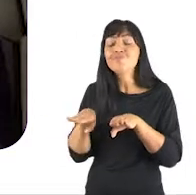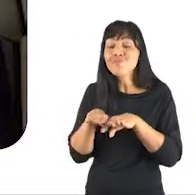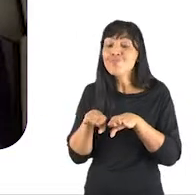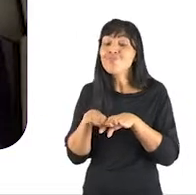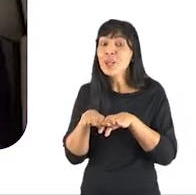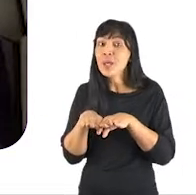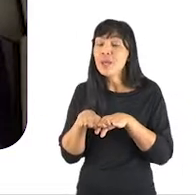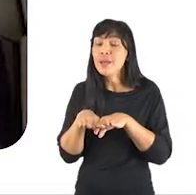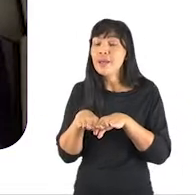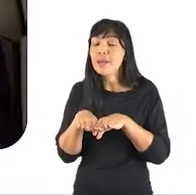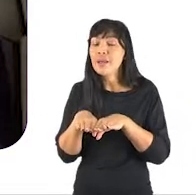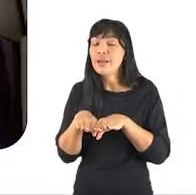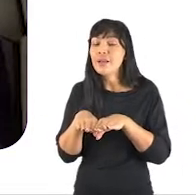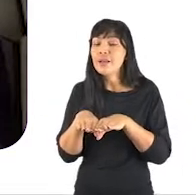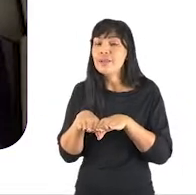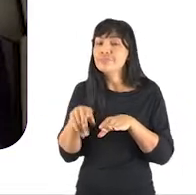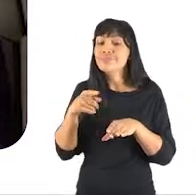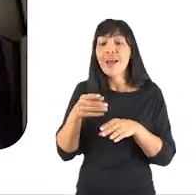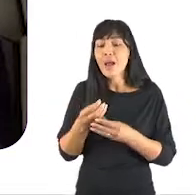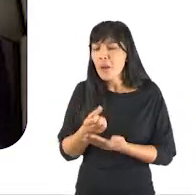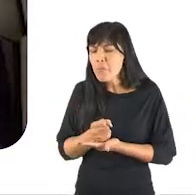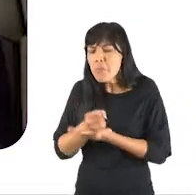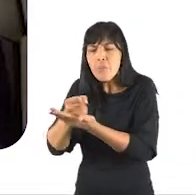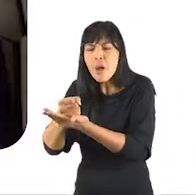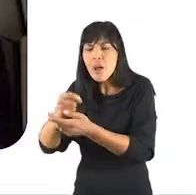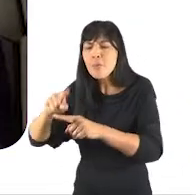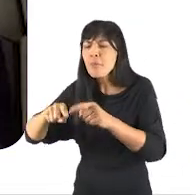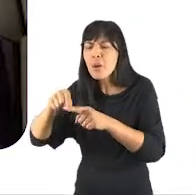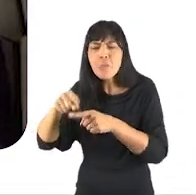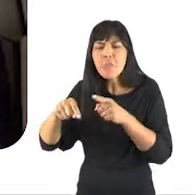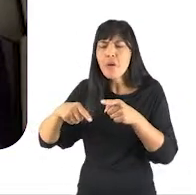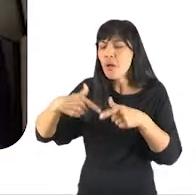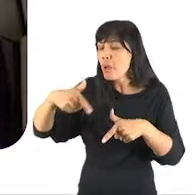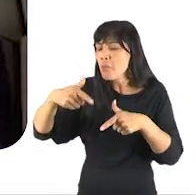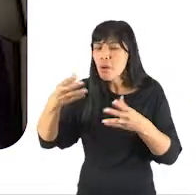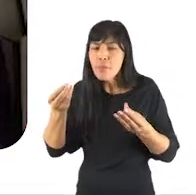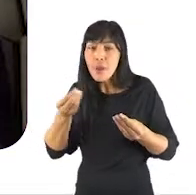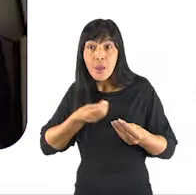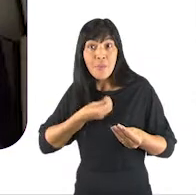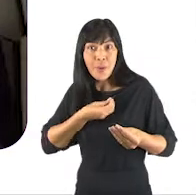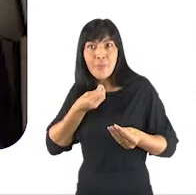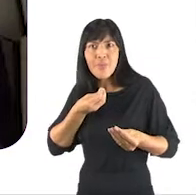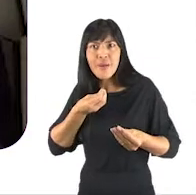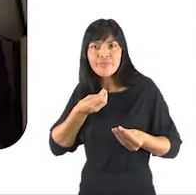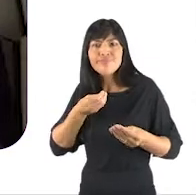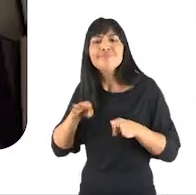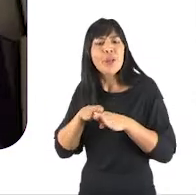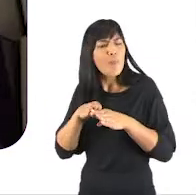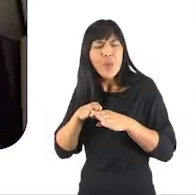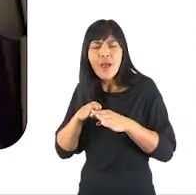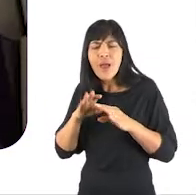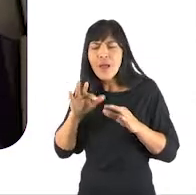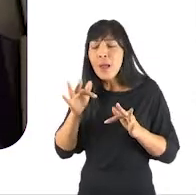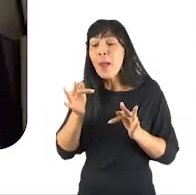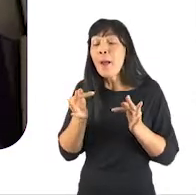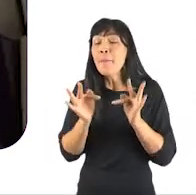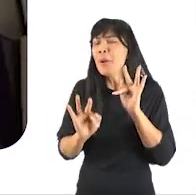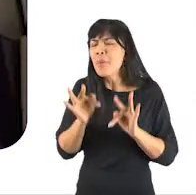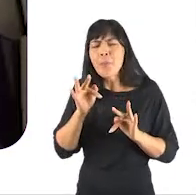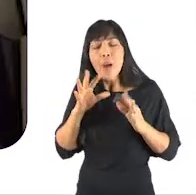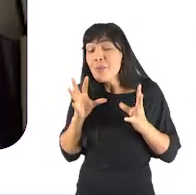a gente pode imaginar na entrega de qualquer produto, serviço no mercado hoje em dia, a tecnologia está em tudo, né?